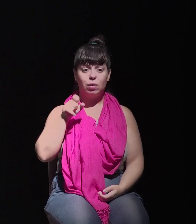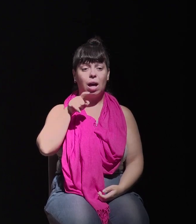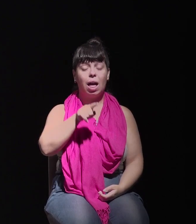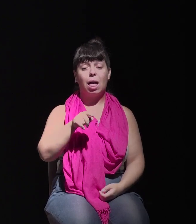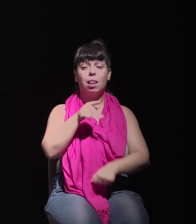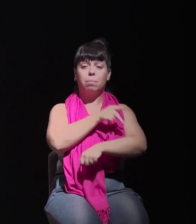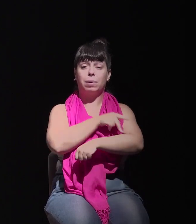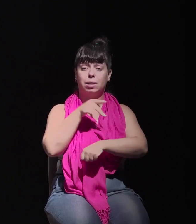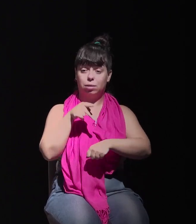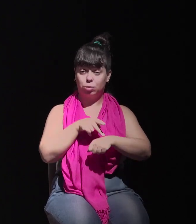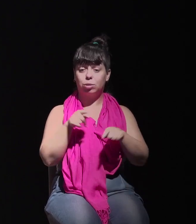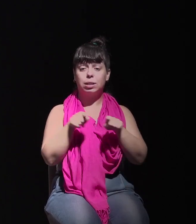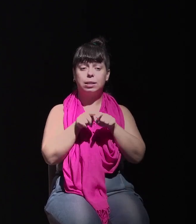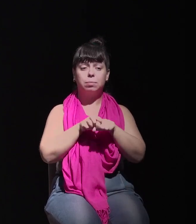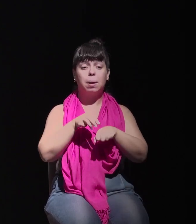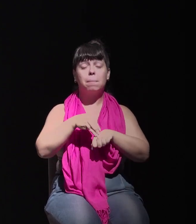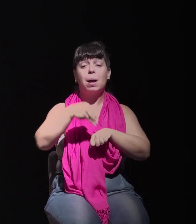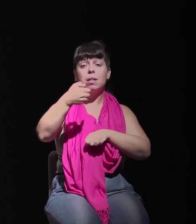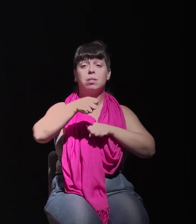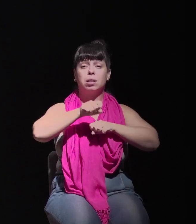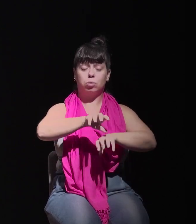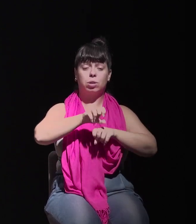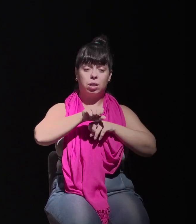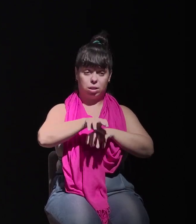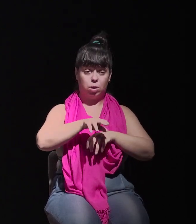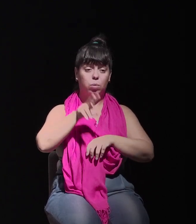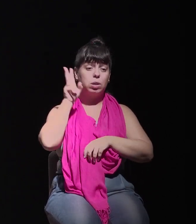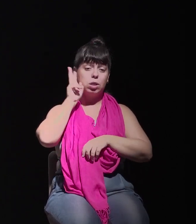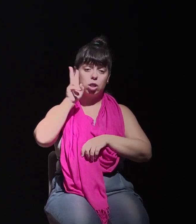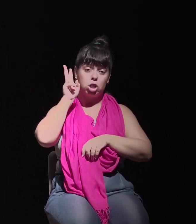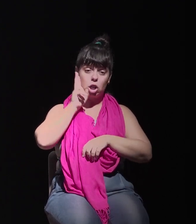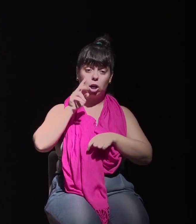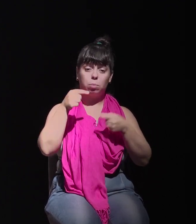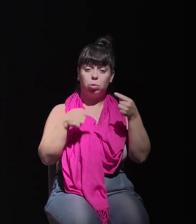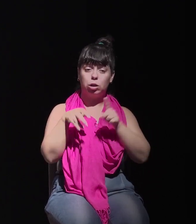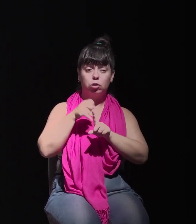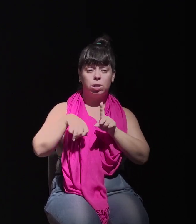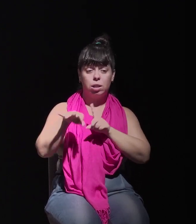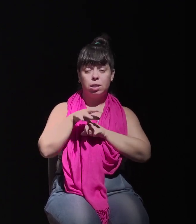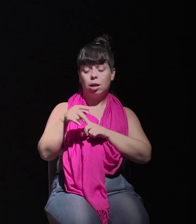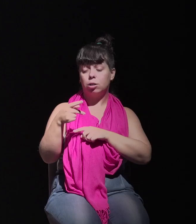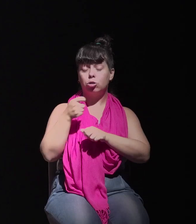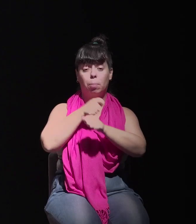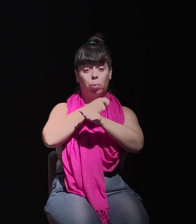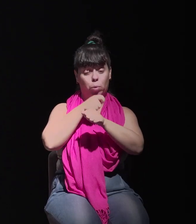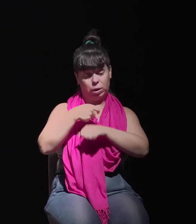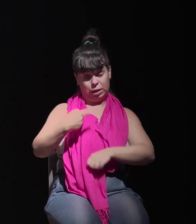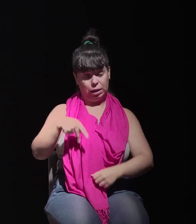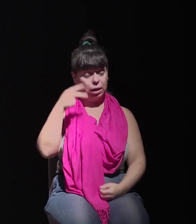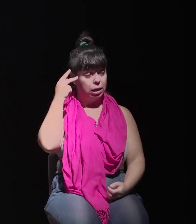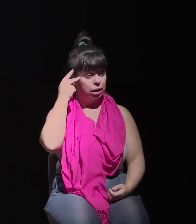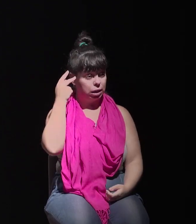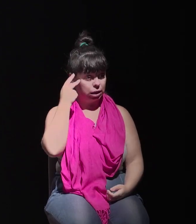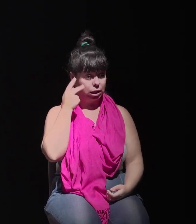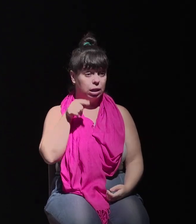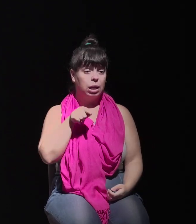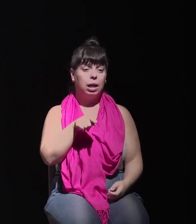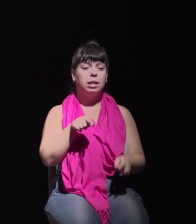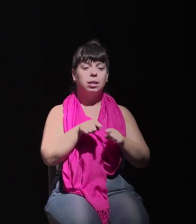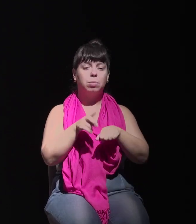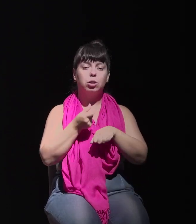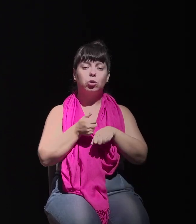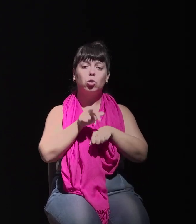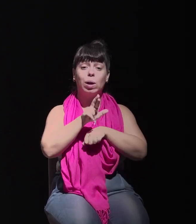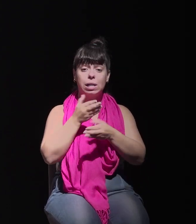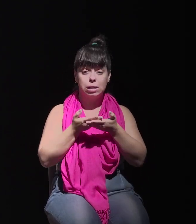e mestre em educação, História, Política e Sociedade pela PUC de São Paulo. Atualmente é doutoranda em Antropologia Social